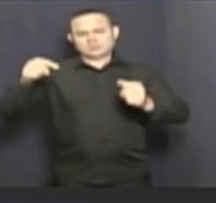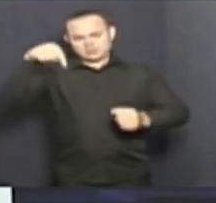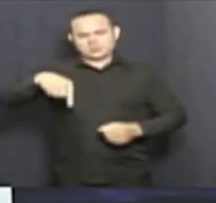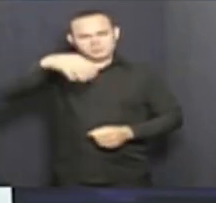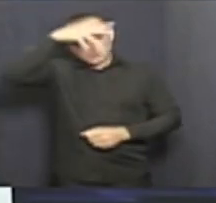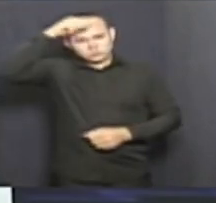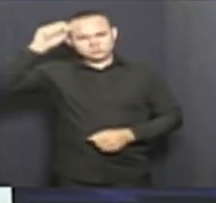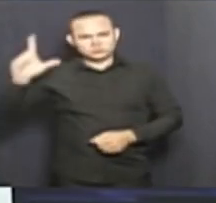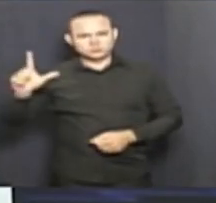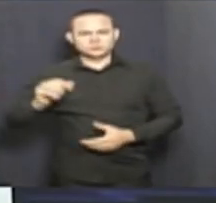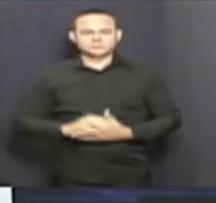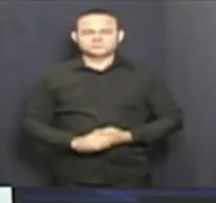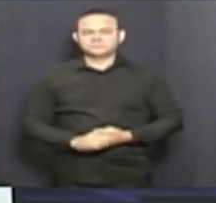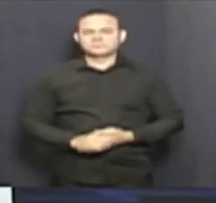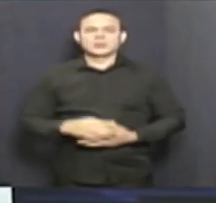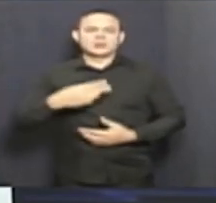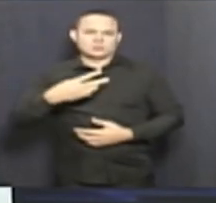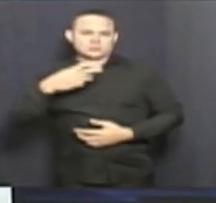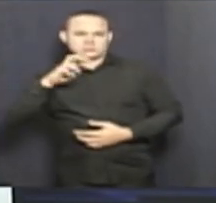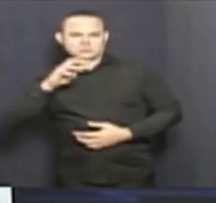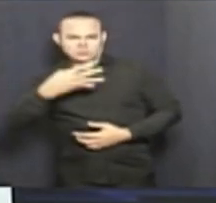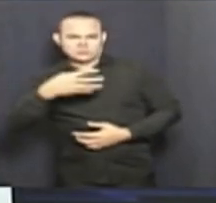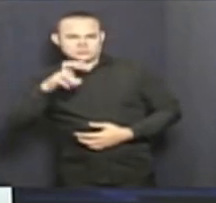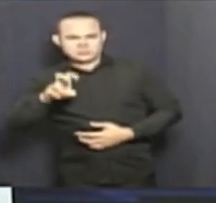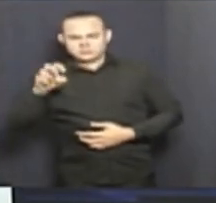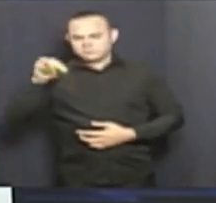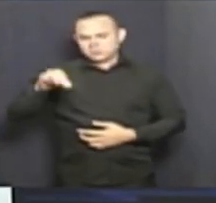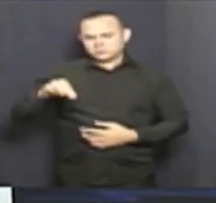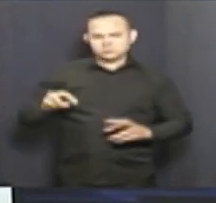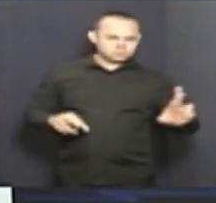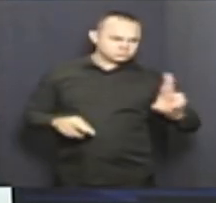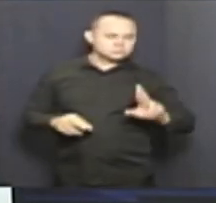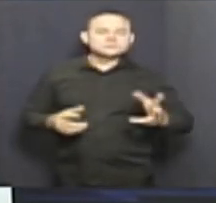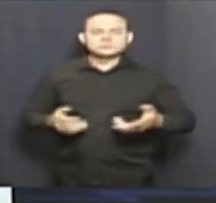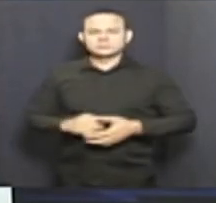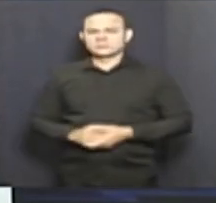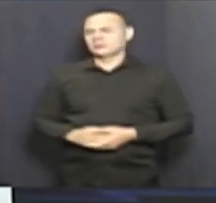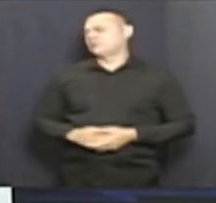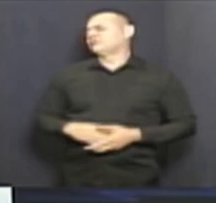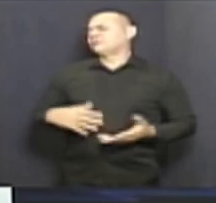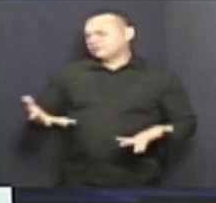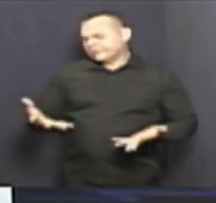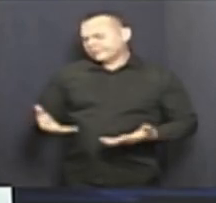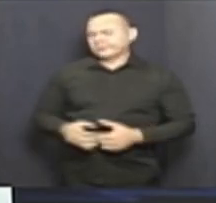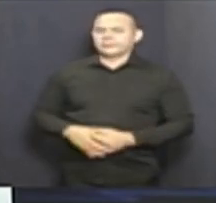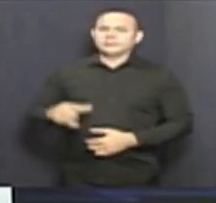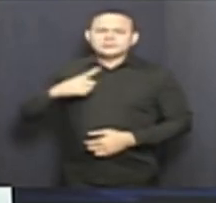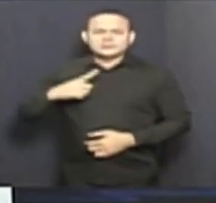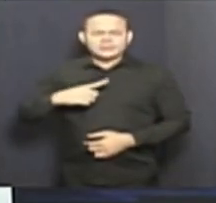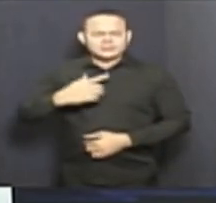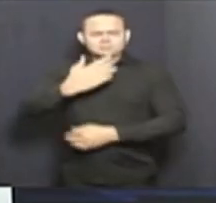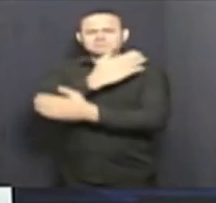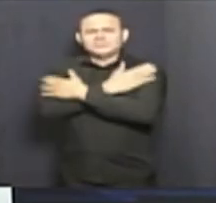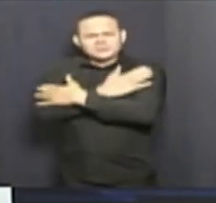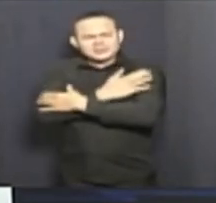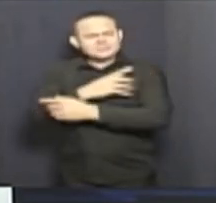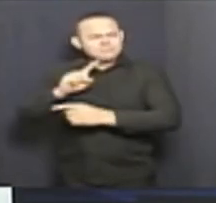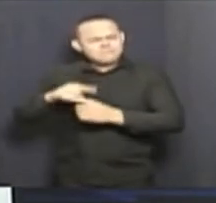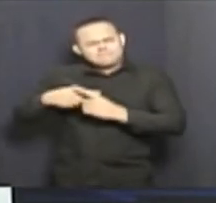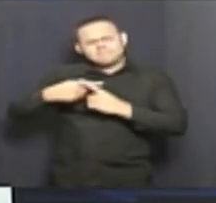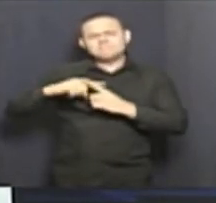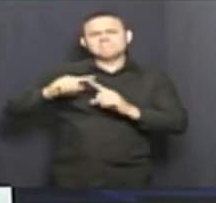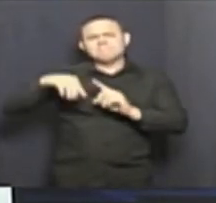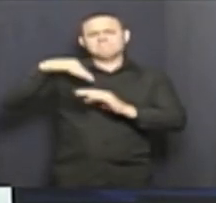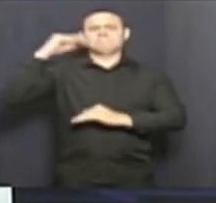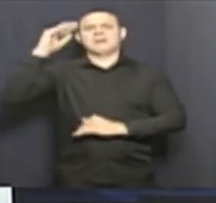45 segundos pessoa época candidatos são mais de 100 mil trabalhadoras e trabalhadores desempregados os grandes municípios